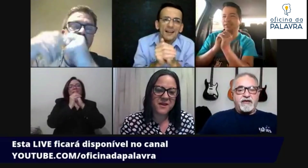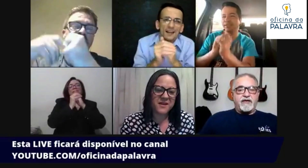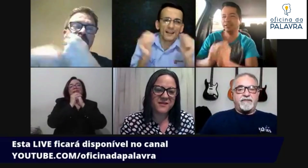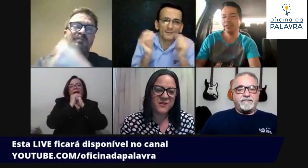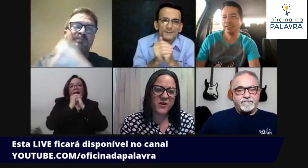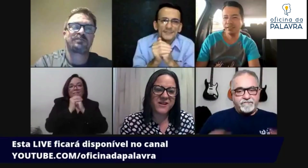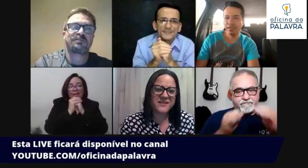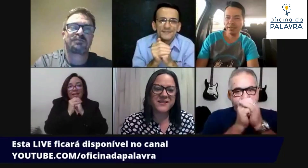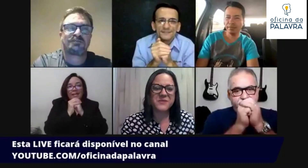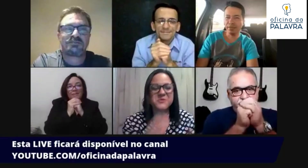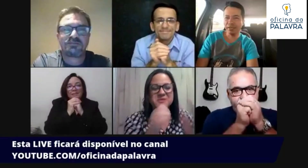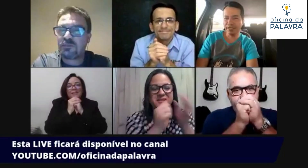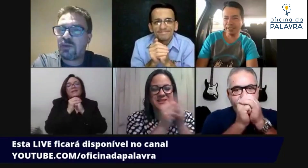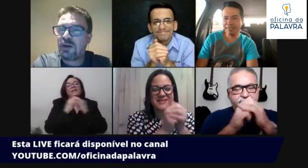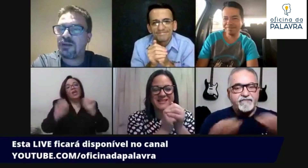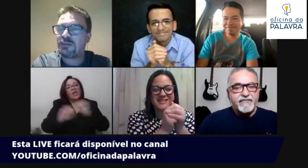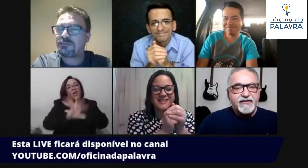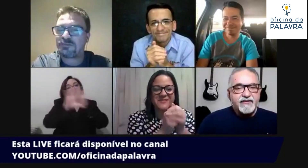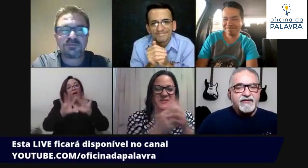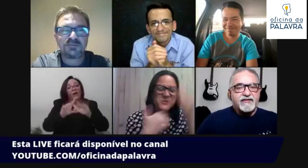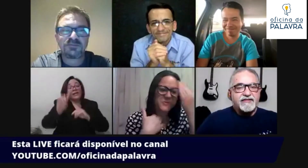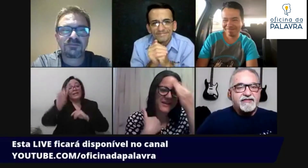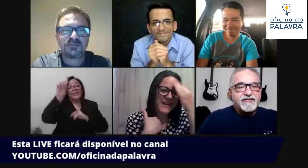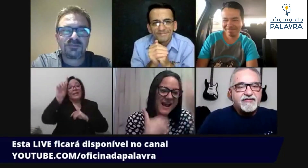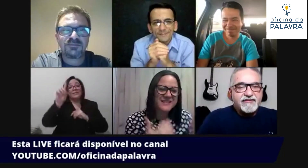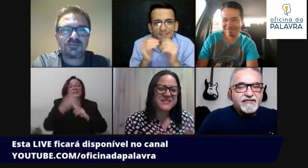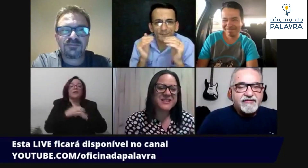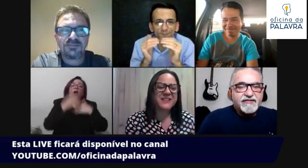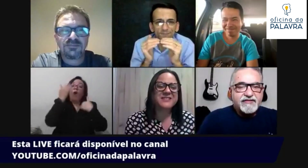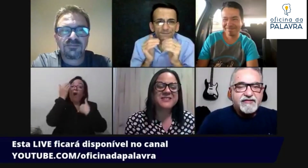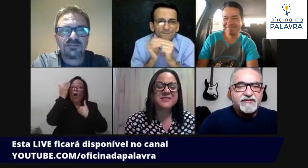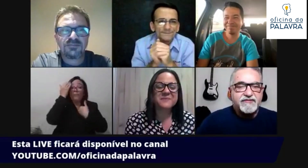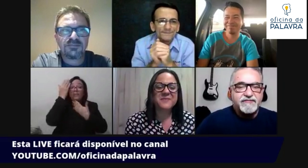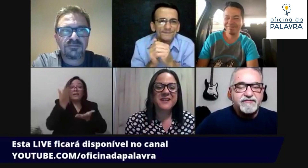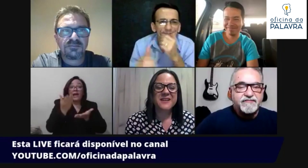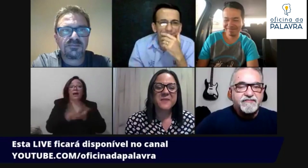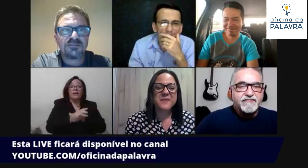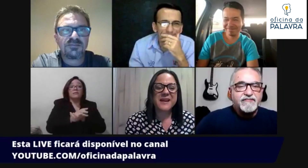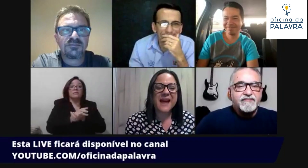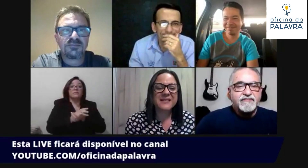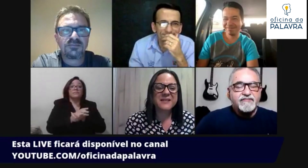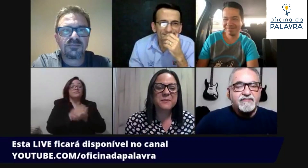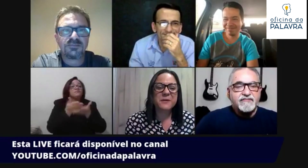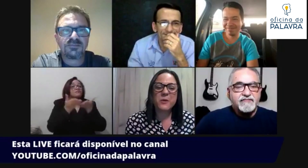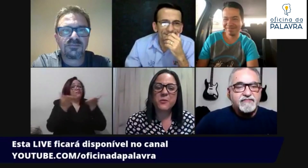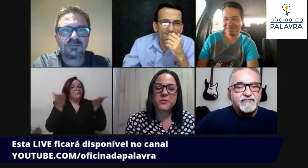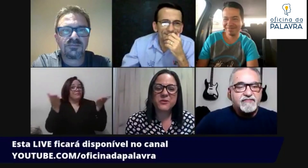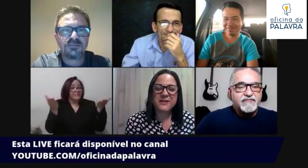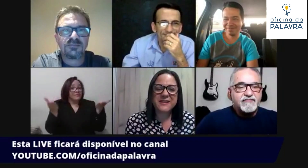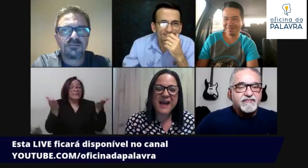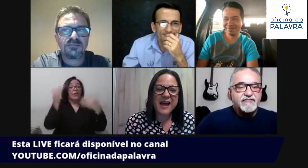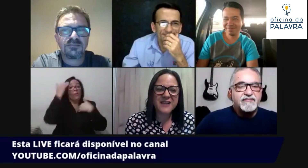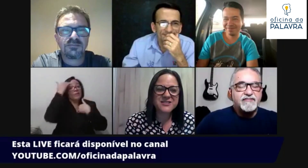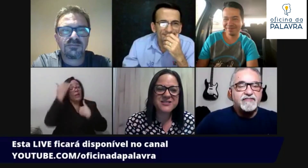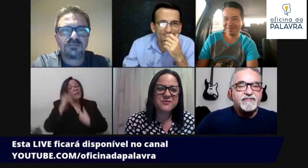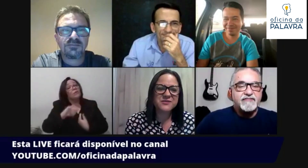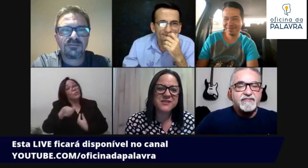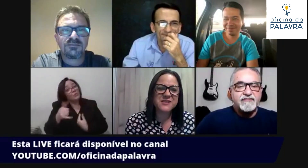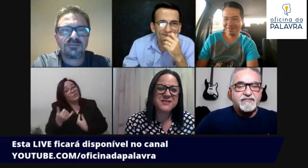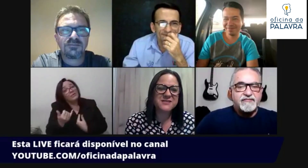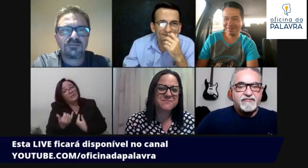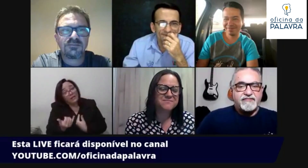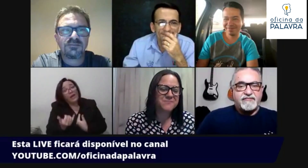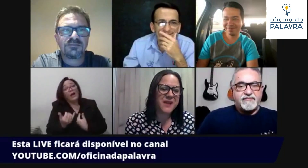Amém. Amém. Glória a Deus. Amém. Muito obrigada, gente. Obrigada pela oportunidade